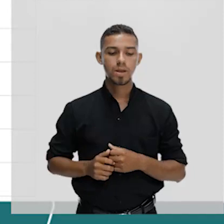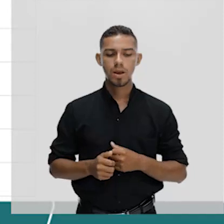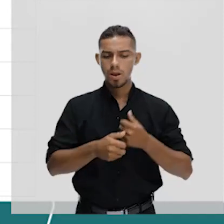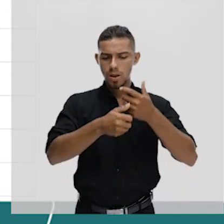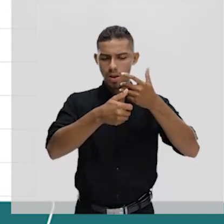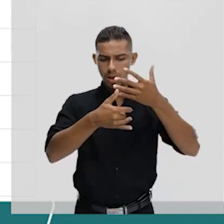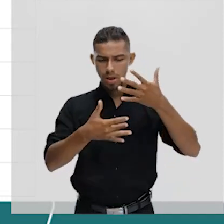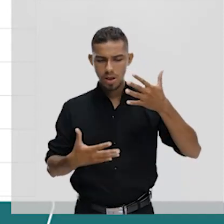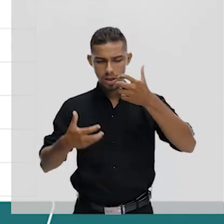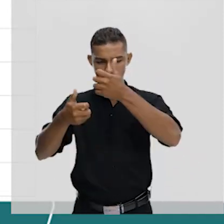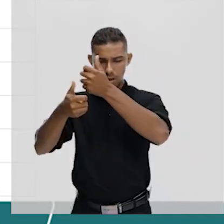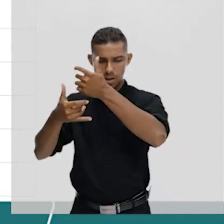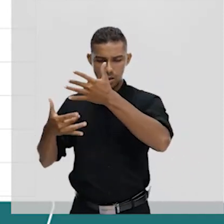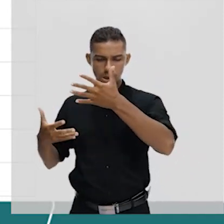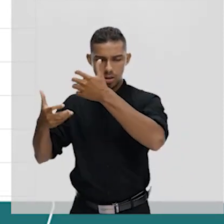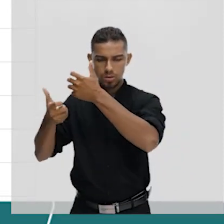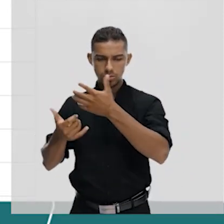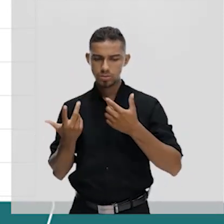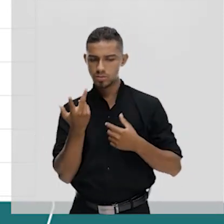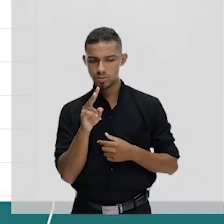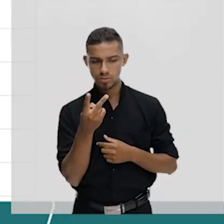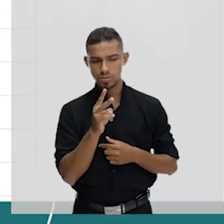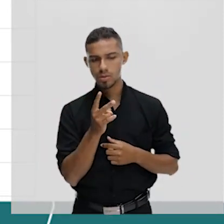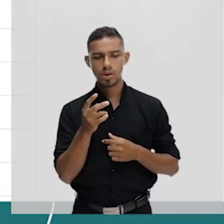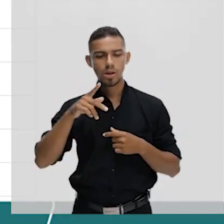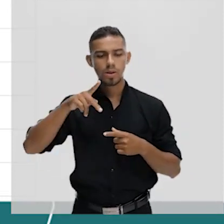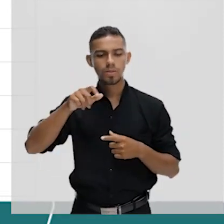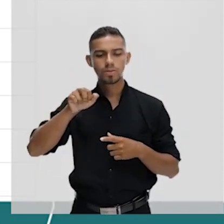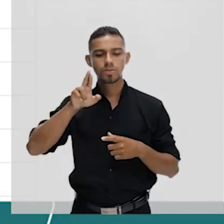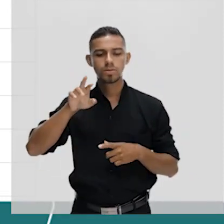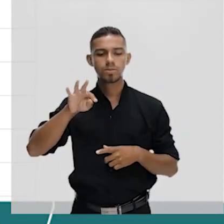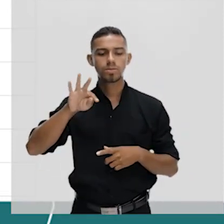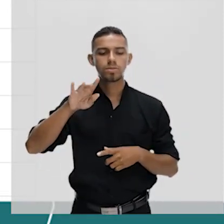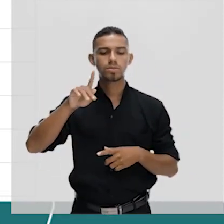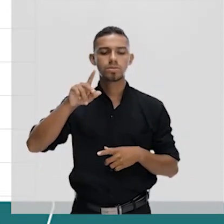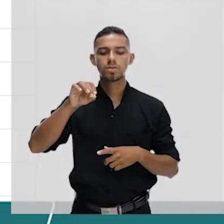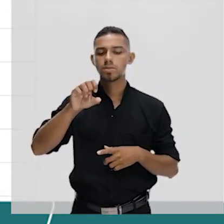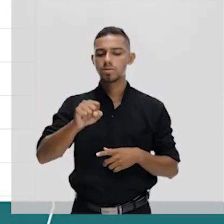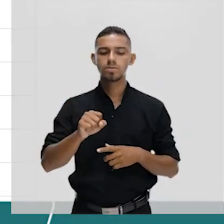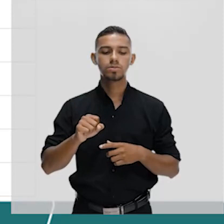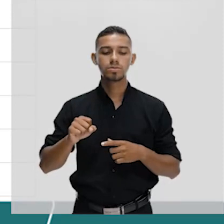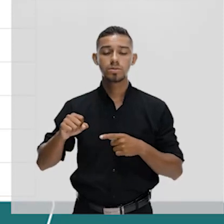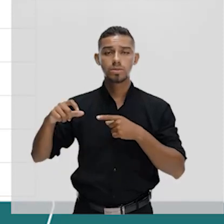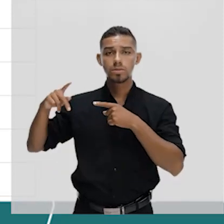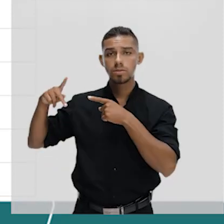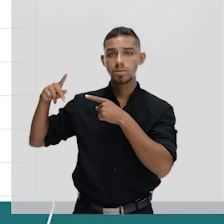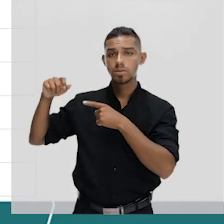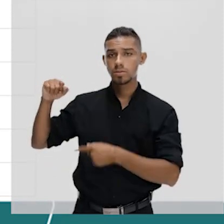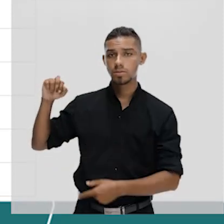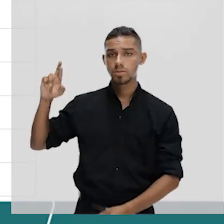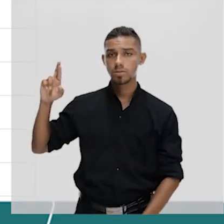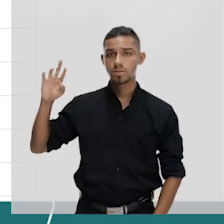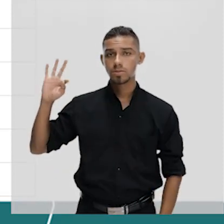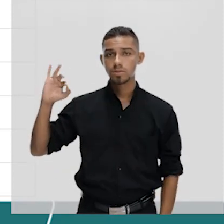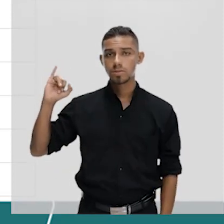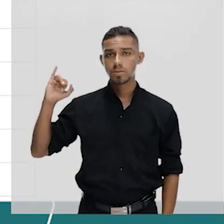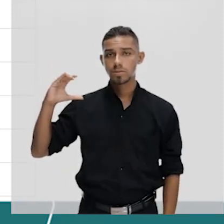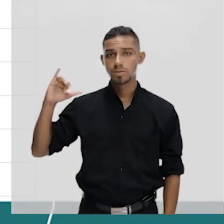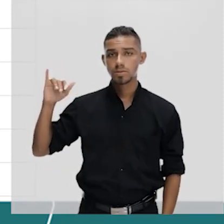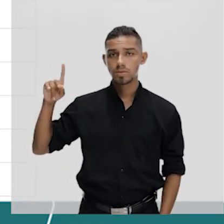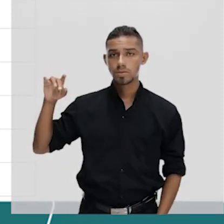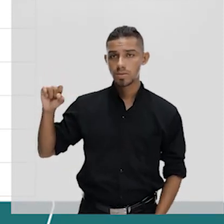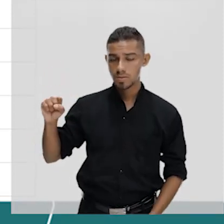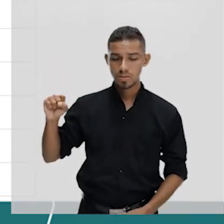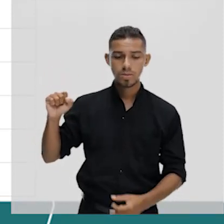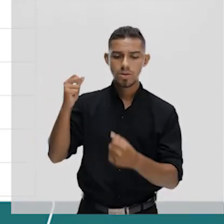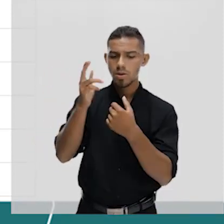de duplos particípios, né? Nós temos aqui o infinitivo, o particípio, no caso, quando ele é regular. Lembram que no particípio